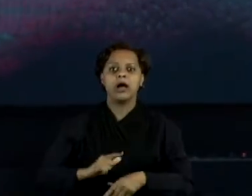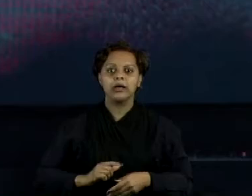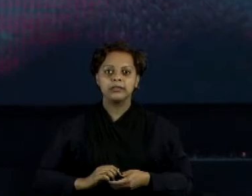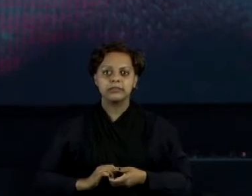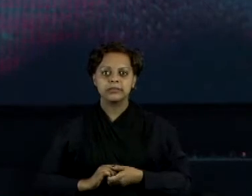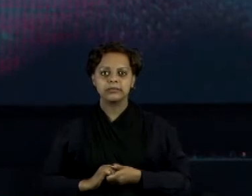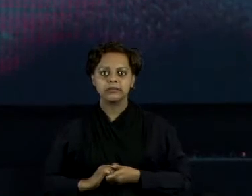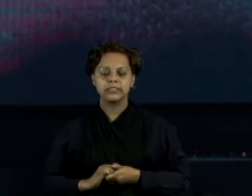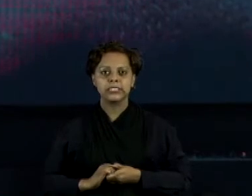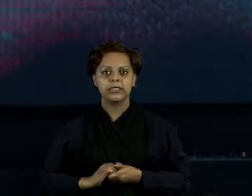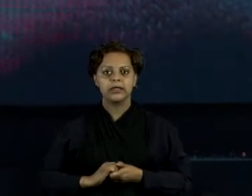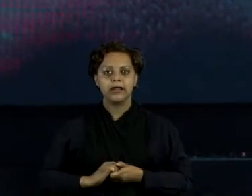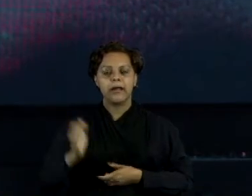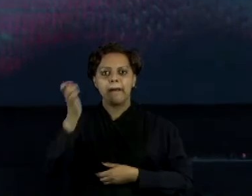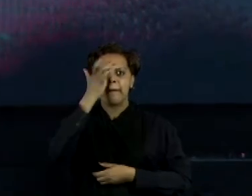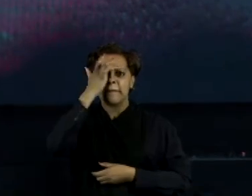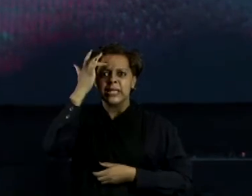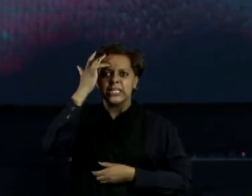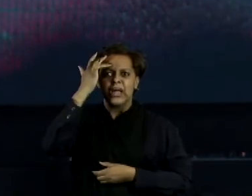Pessoas que não